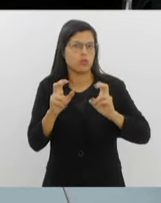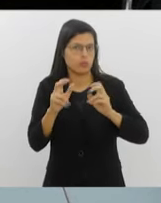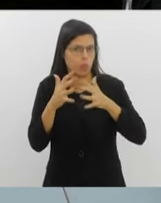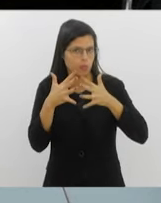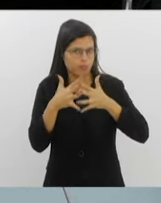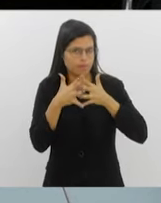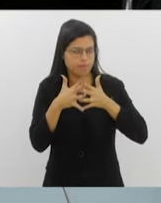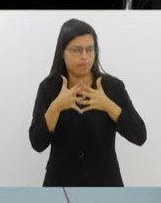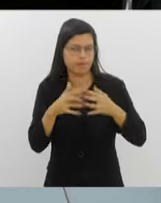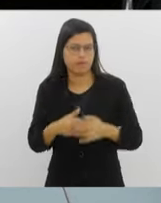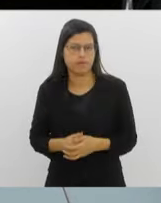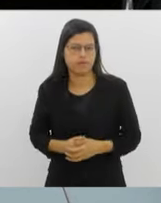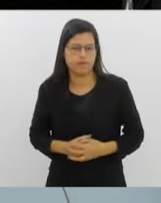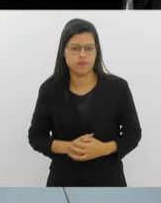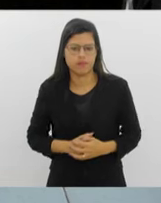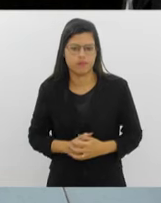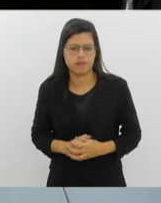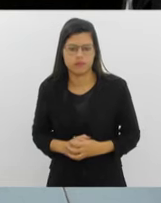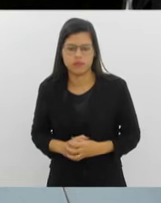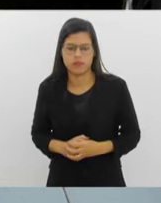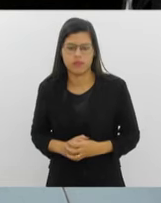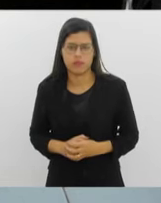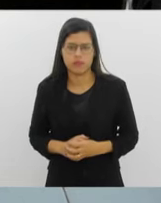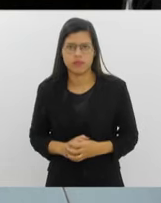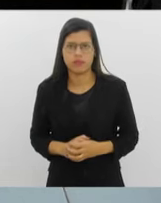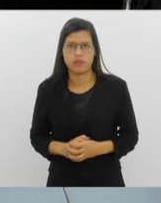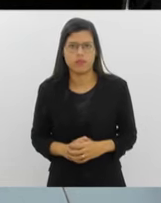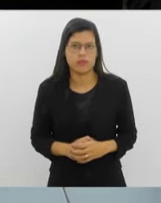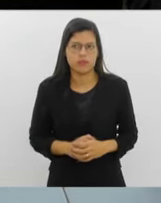polêmico. E aí, exatamente